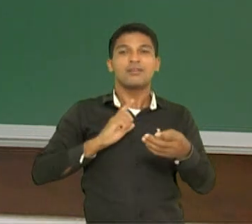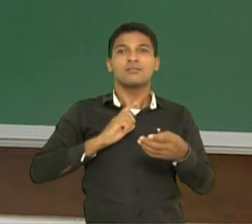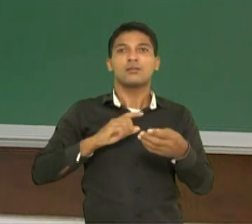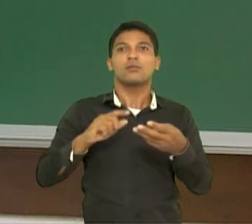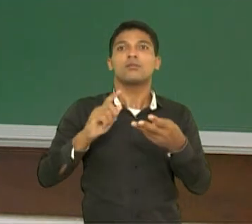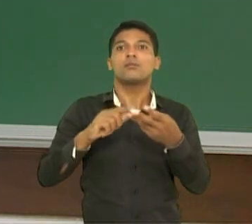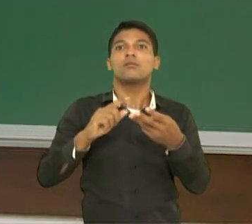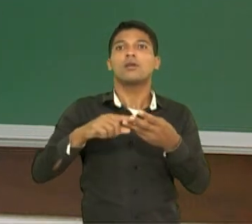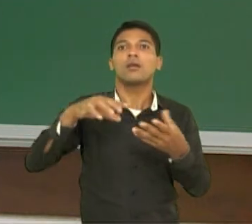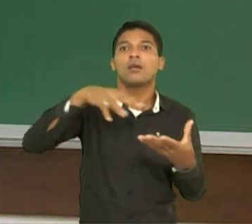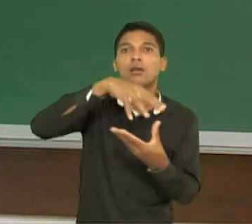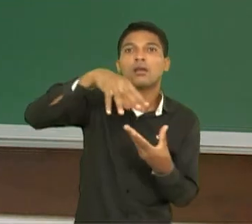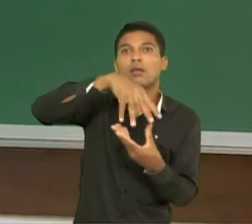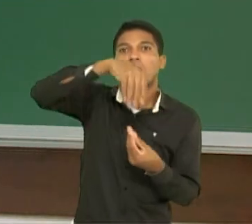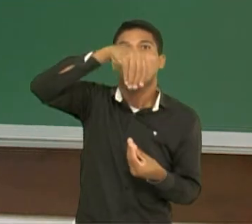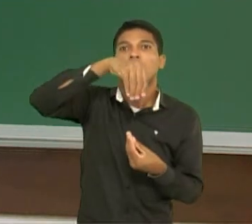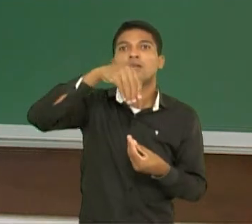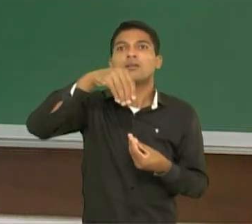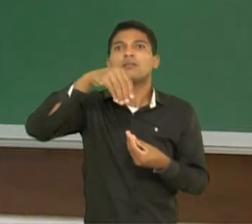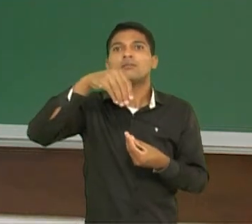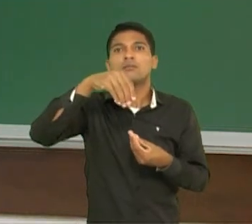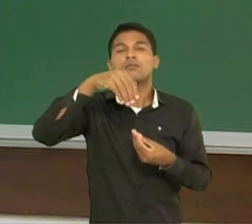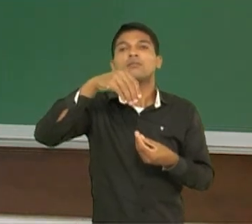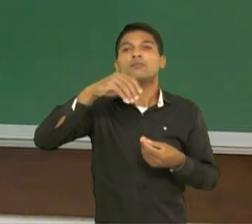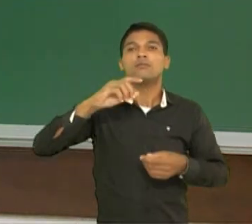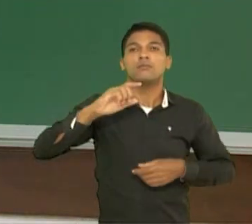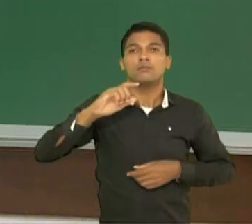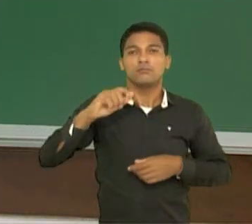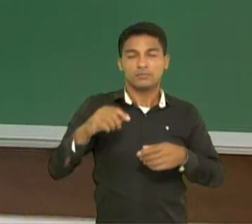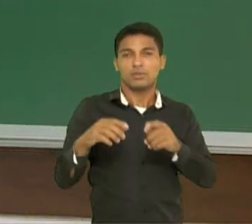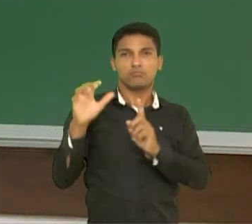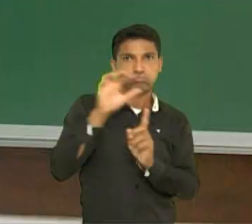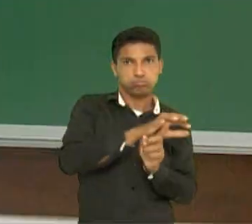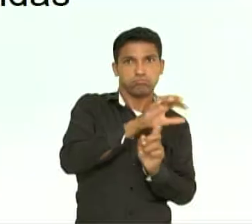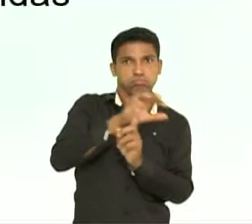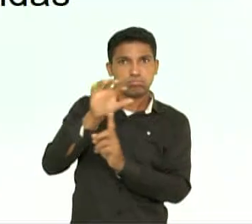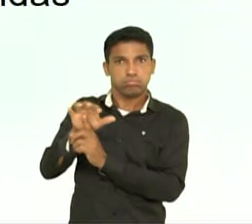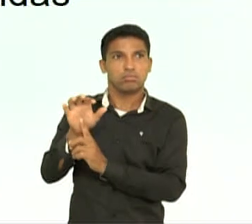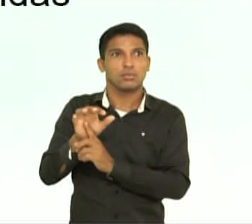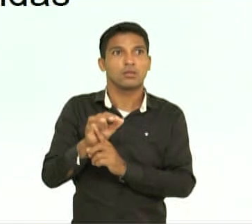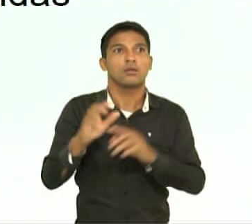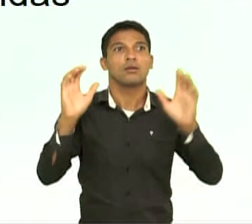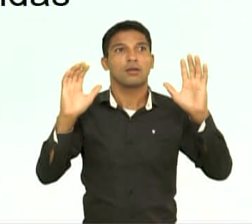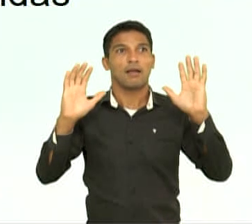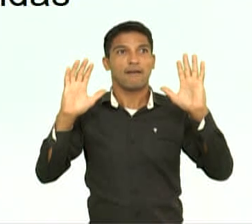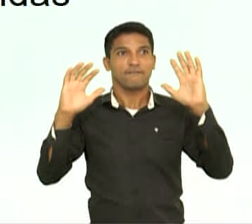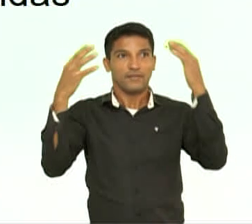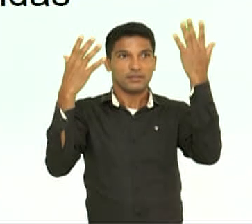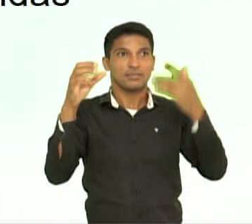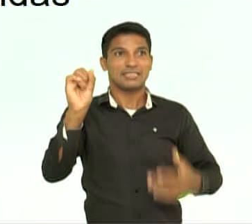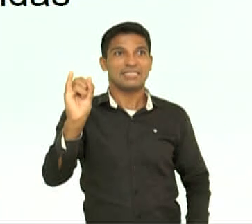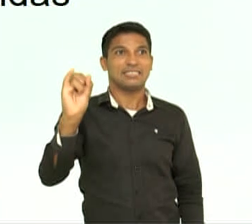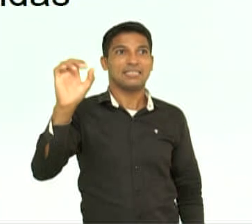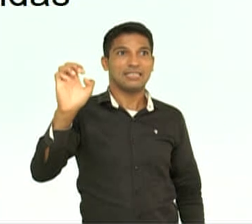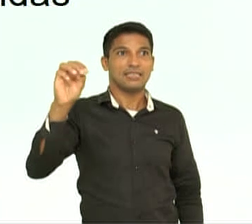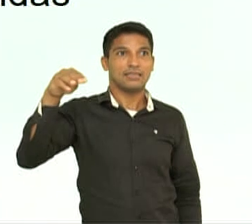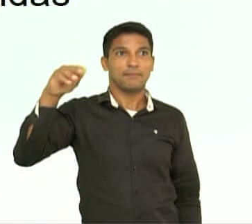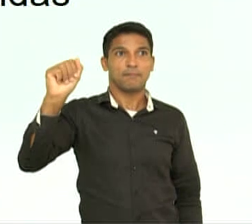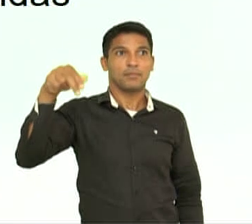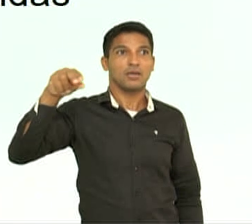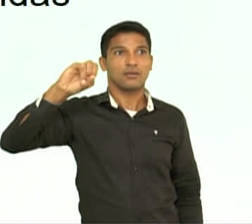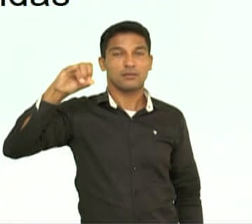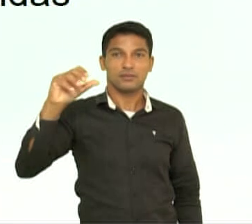outras influências como ciganos, entre outros. Bem, a festa é comemorada no dia 2 de